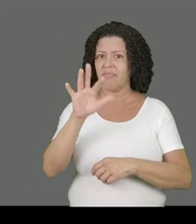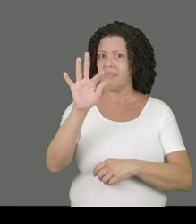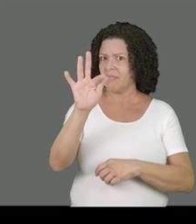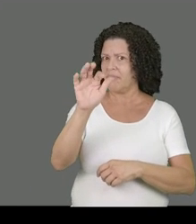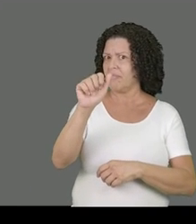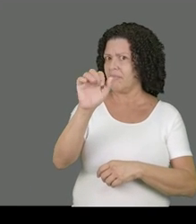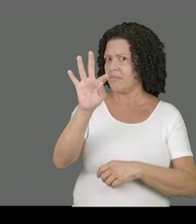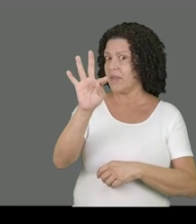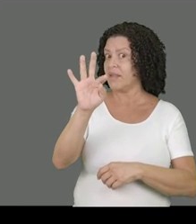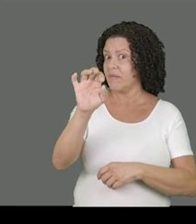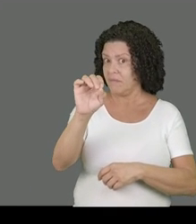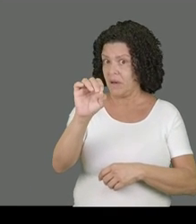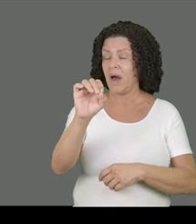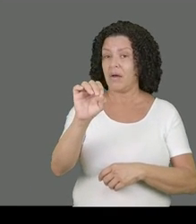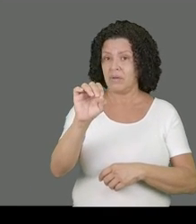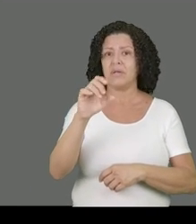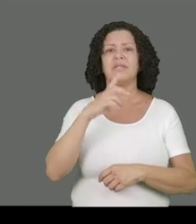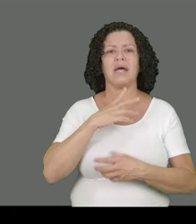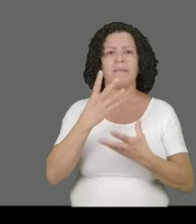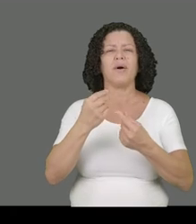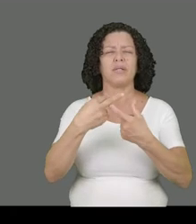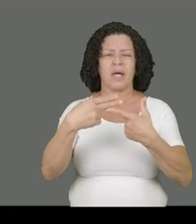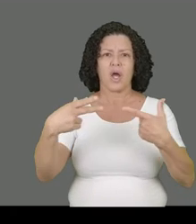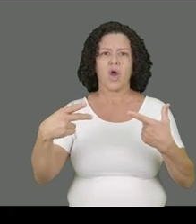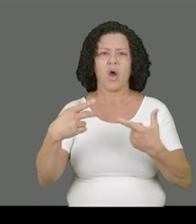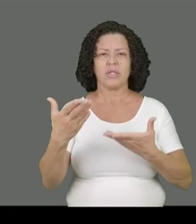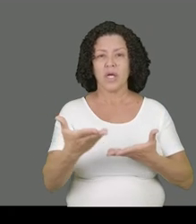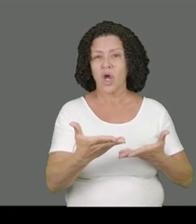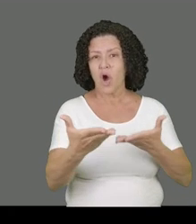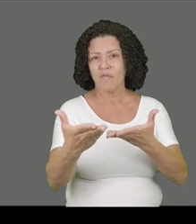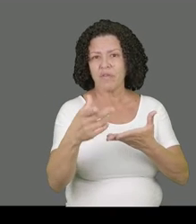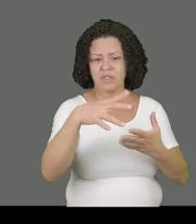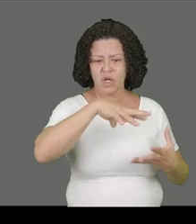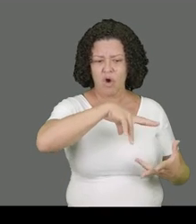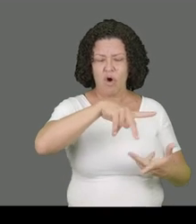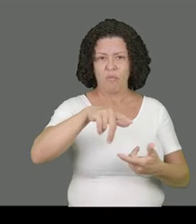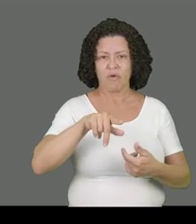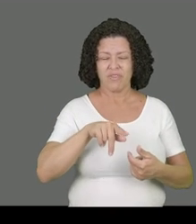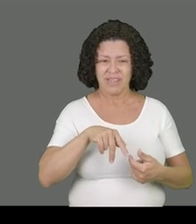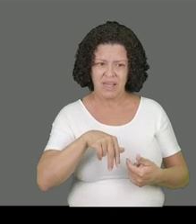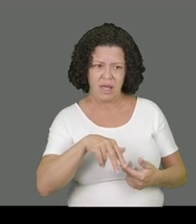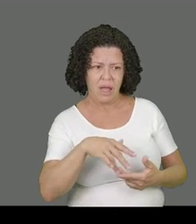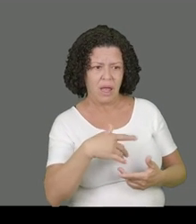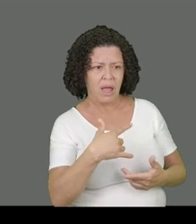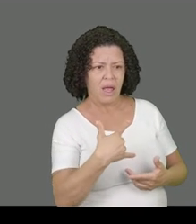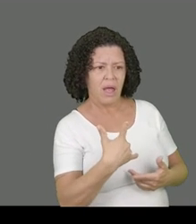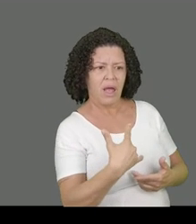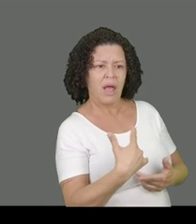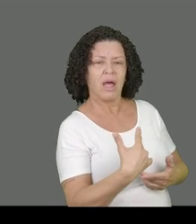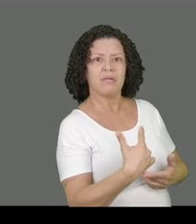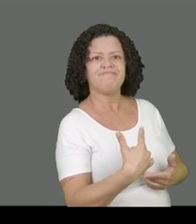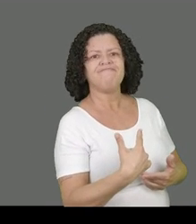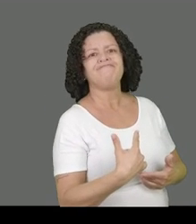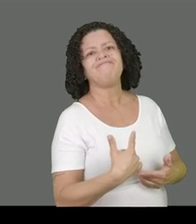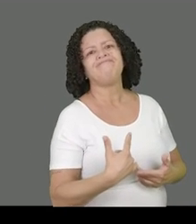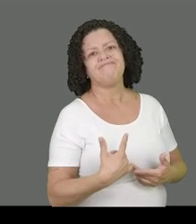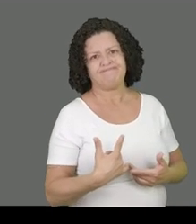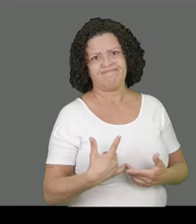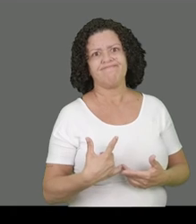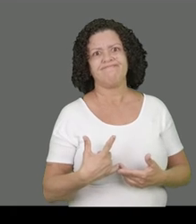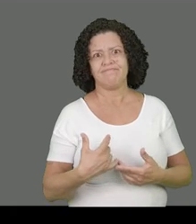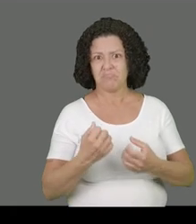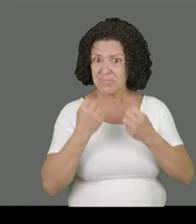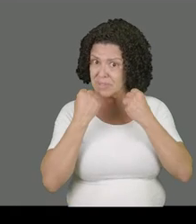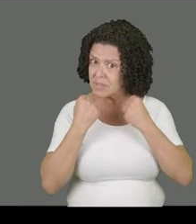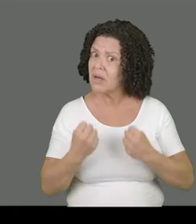É fato, existem muitos precipícios convidativos para a gente tropeçar e cair lá dentro